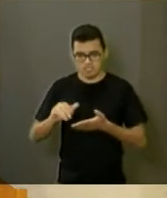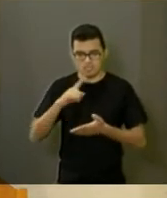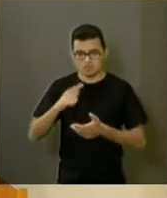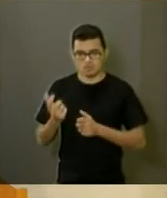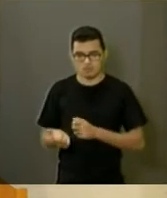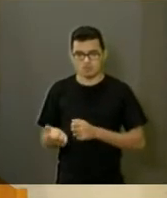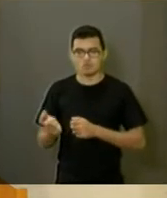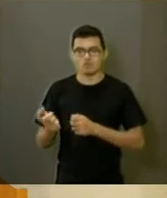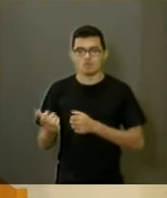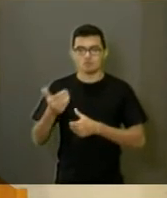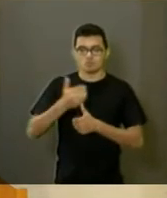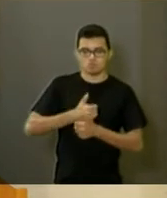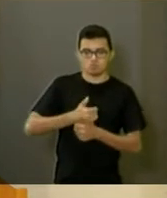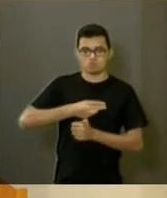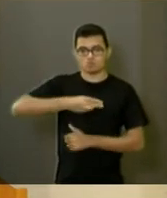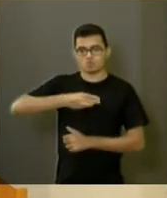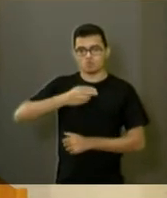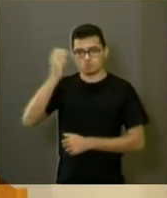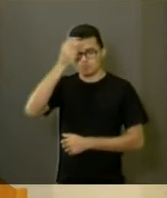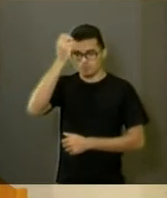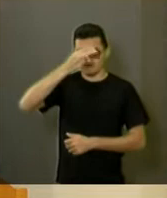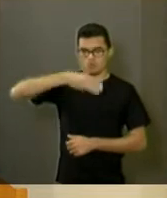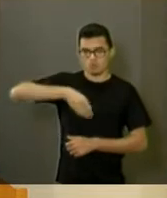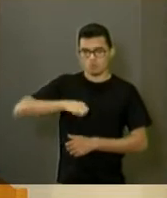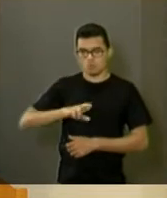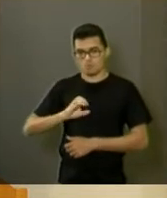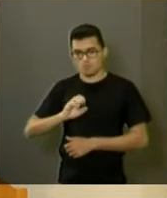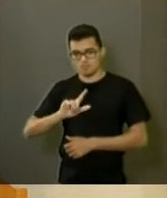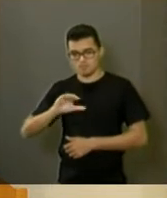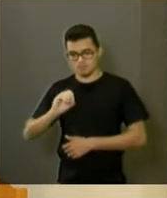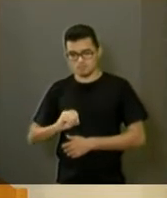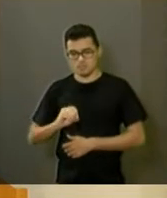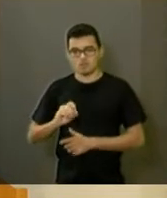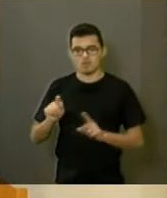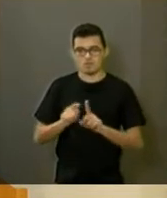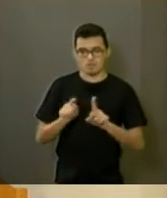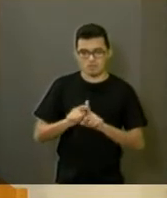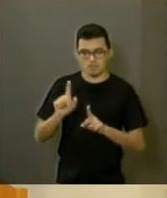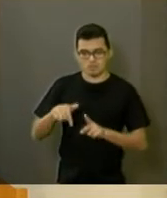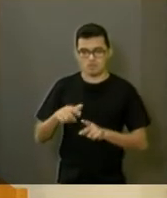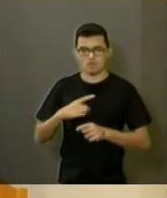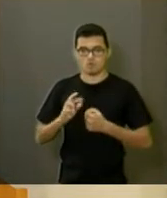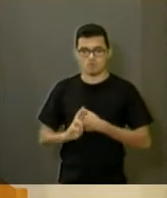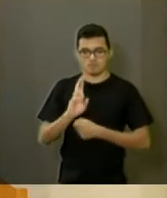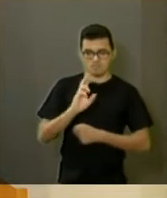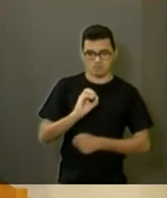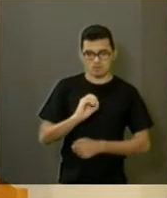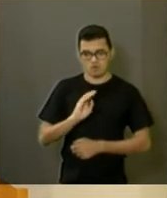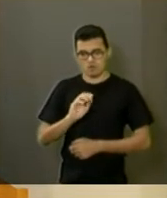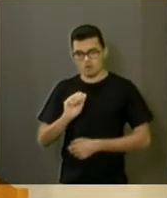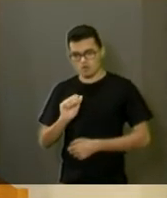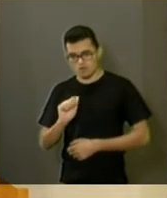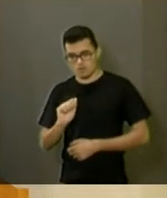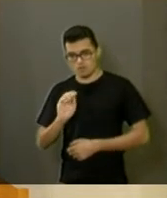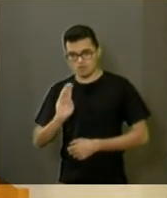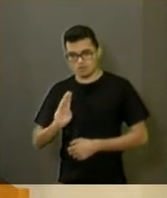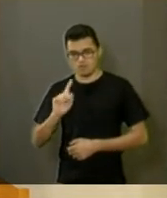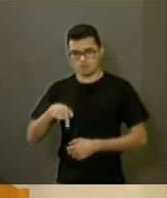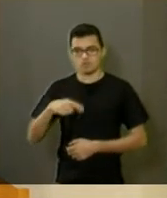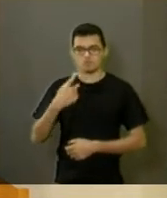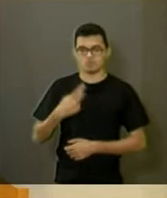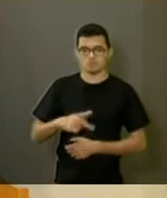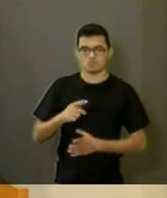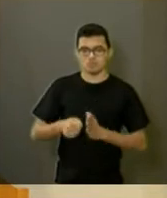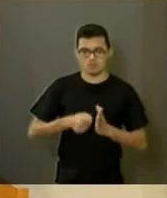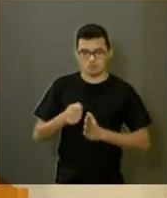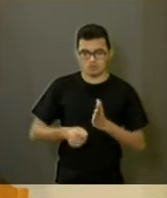Marcelo Barbieri, nosso irmão Dr. João Milani Veiga, presidente da OAB de Araraquara, Moacir de Freitas, meu amigo,